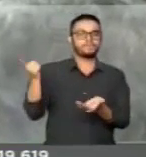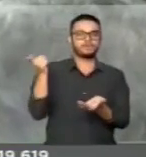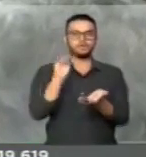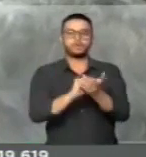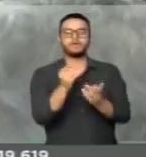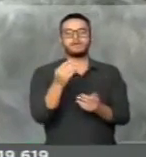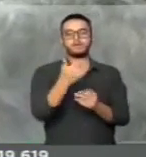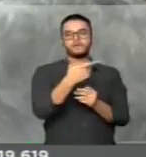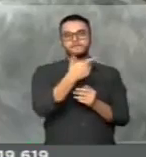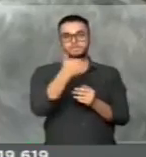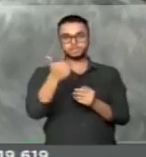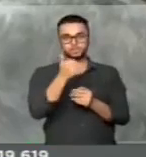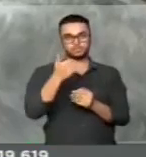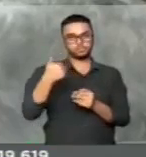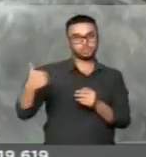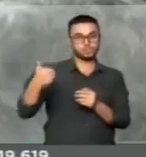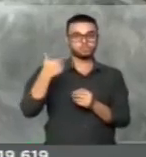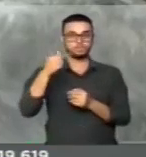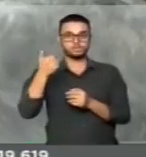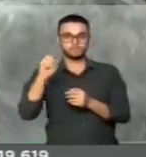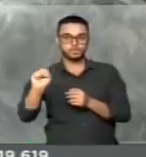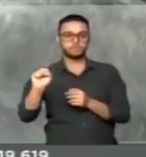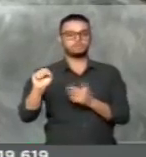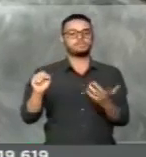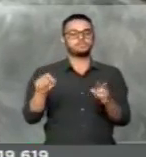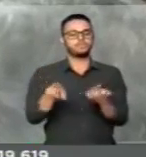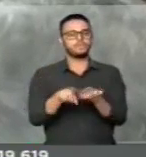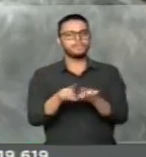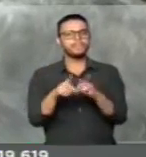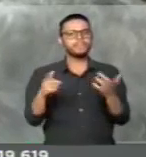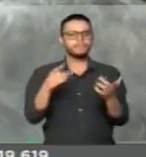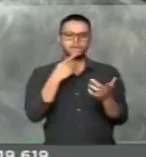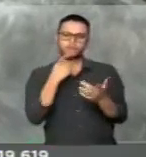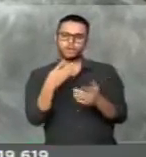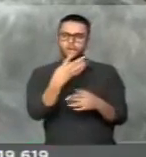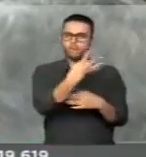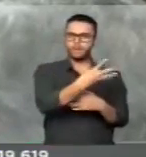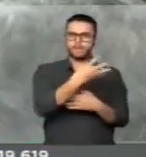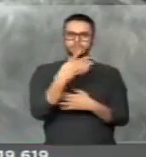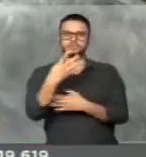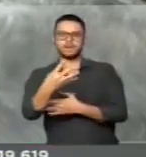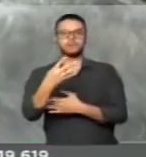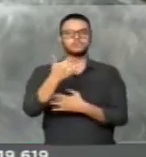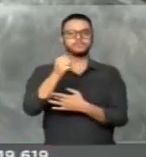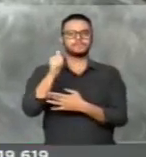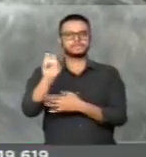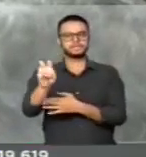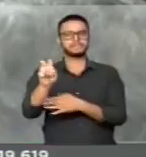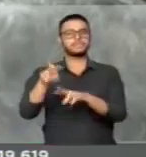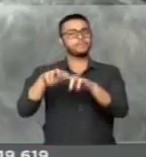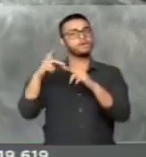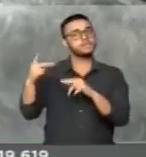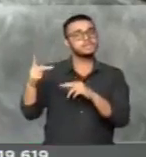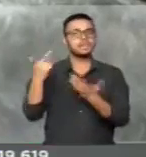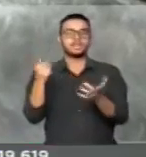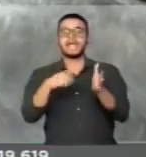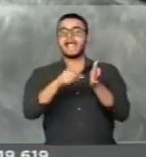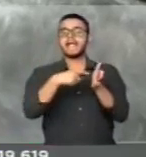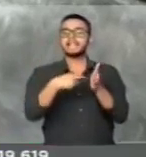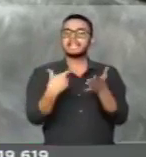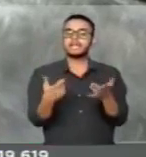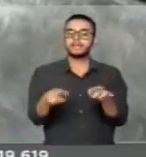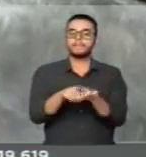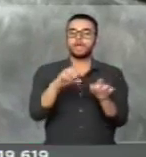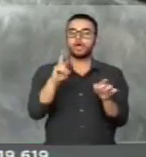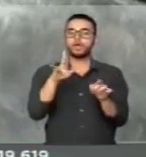21/1/2008. Bloqueada em 7/4/2015. Conta vinculada às despesas dos tais cartões de crédito. Contas Orion e